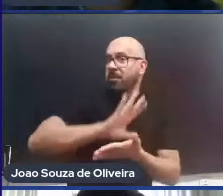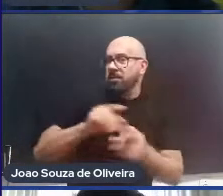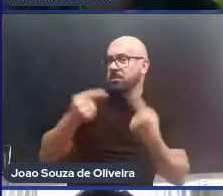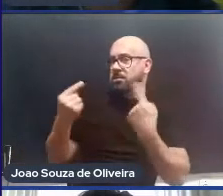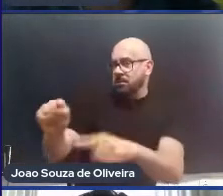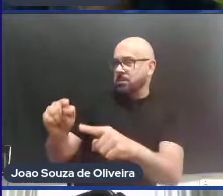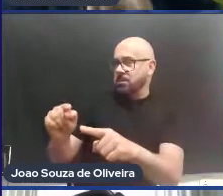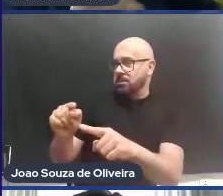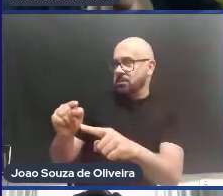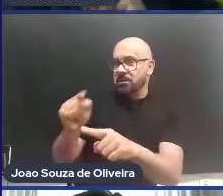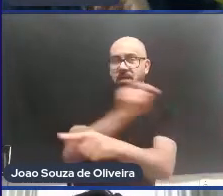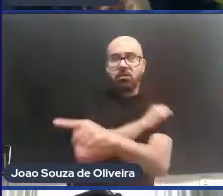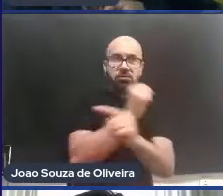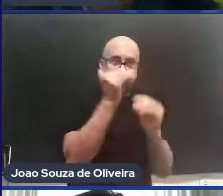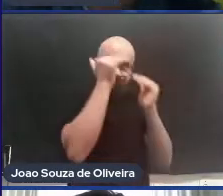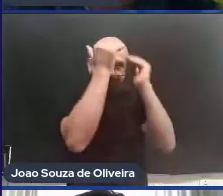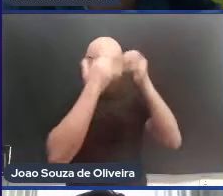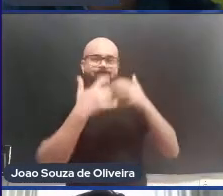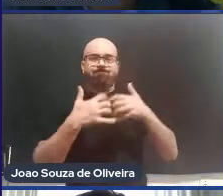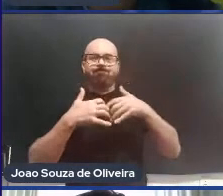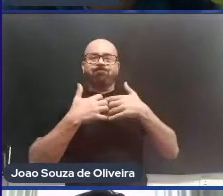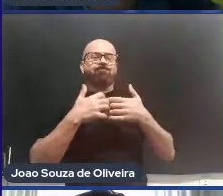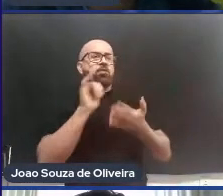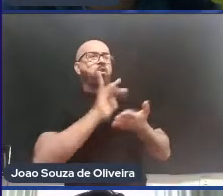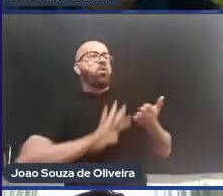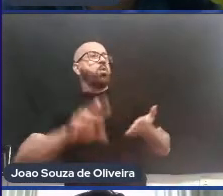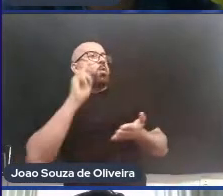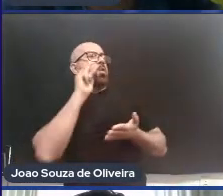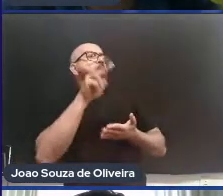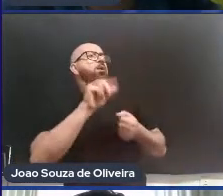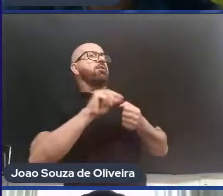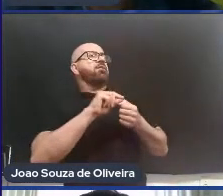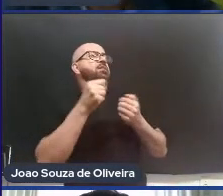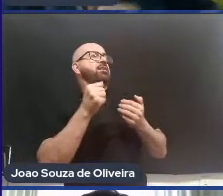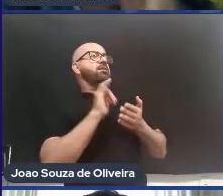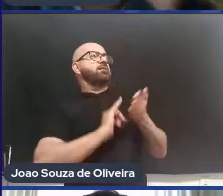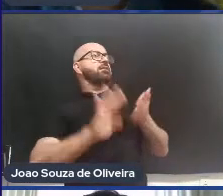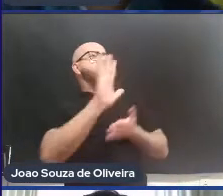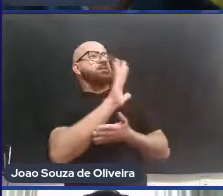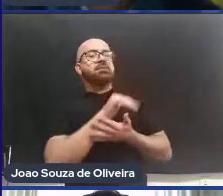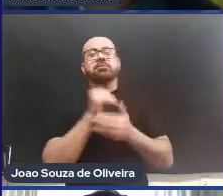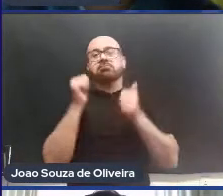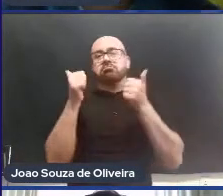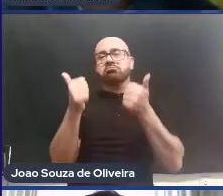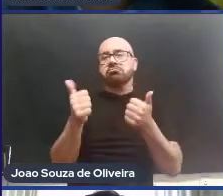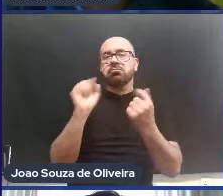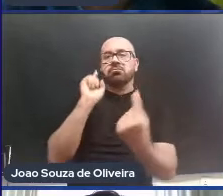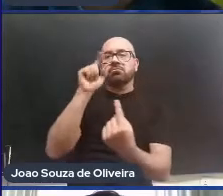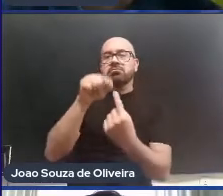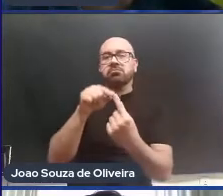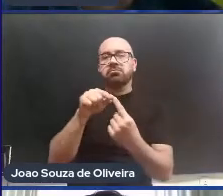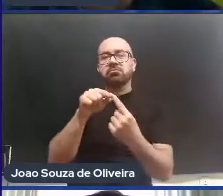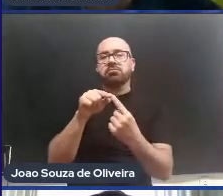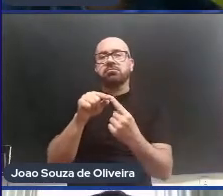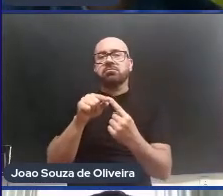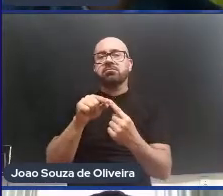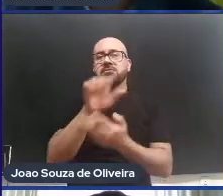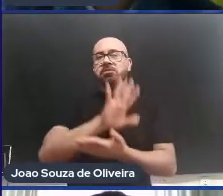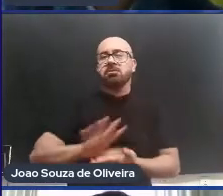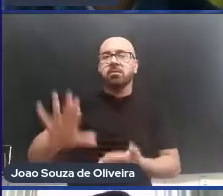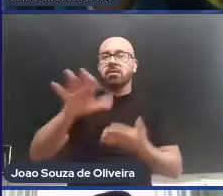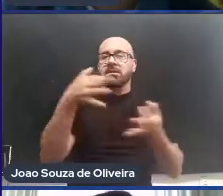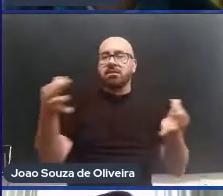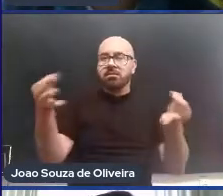chegou sua construção olhando para a figura como você acha que você vai fazer então o objetivo do nosso bem galera